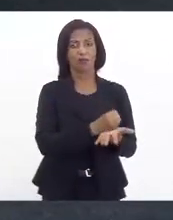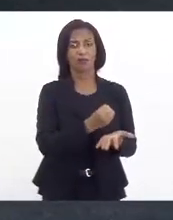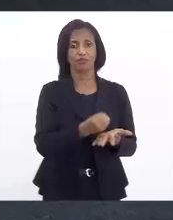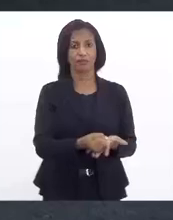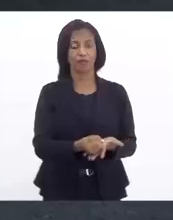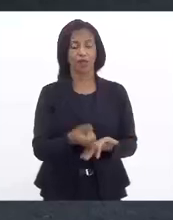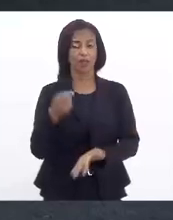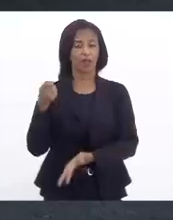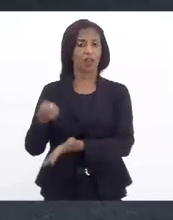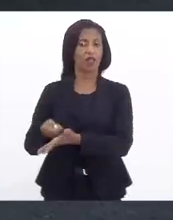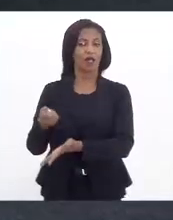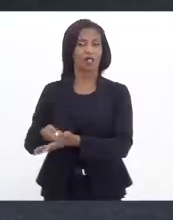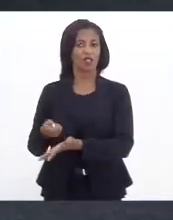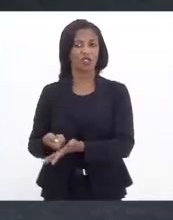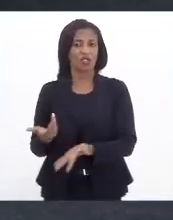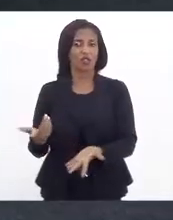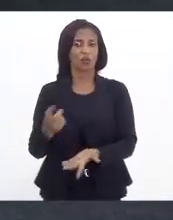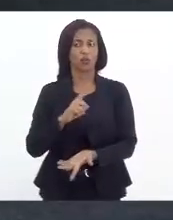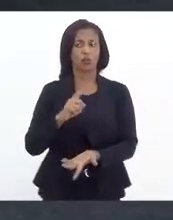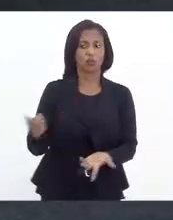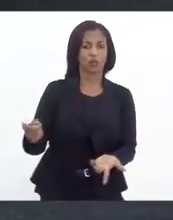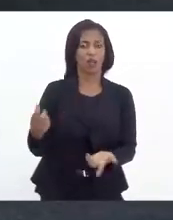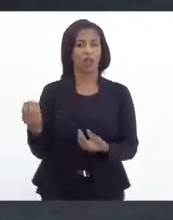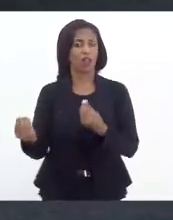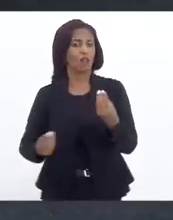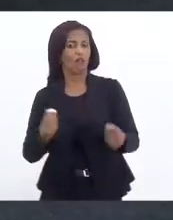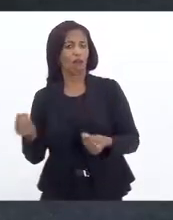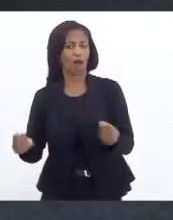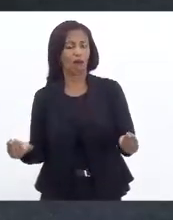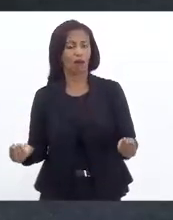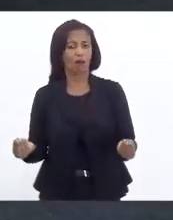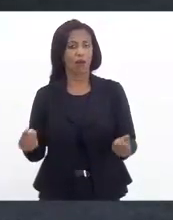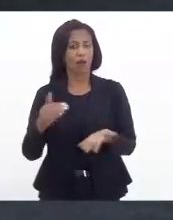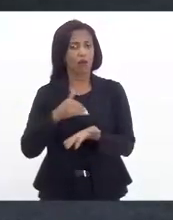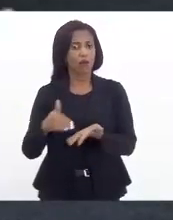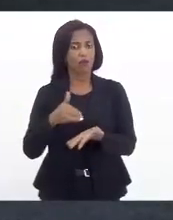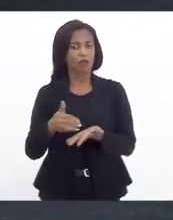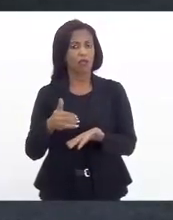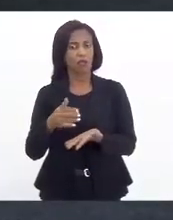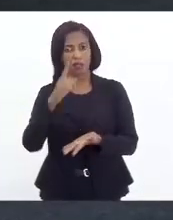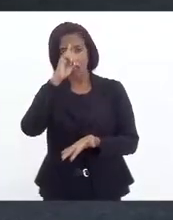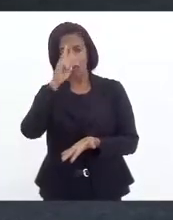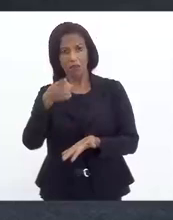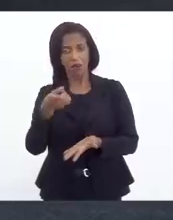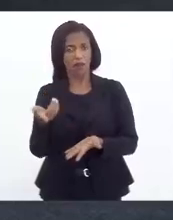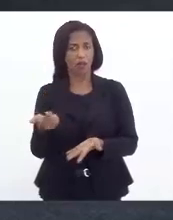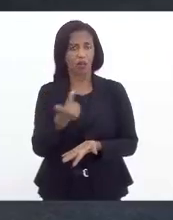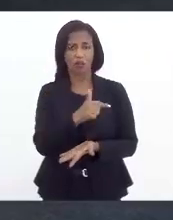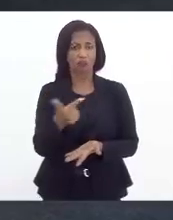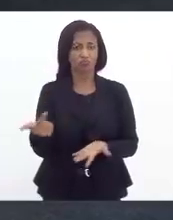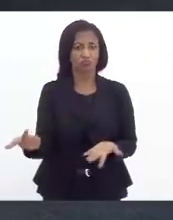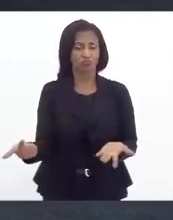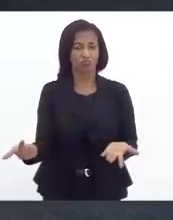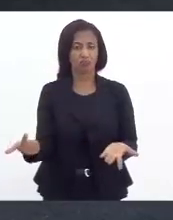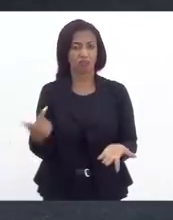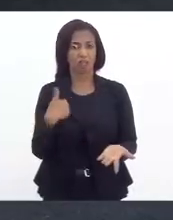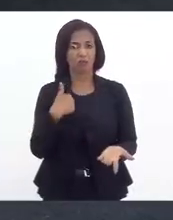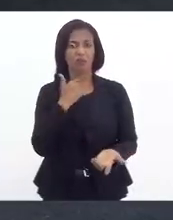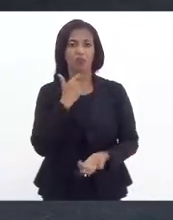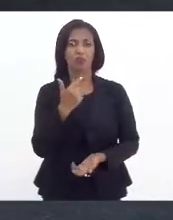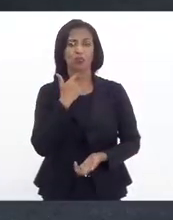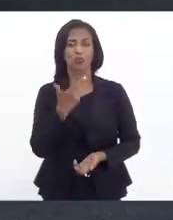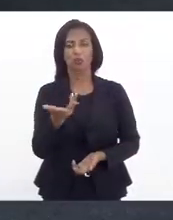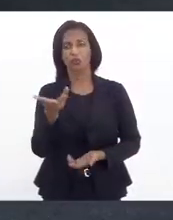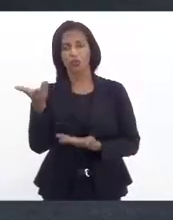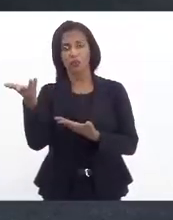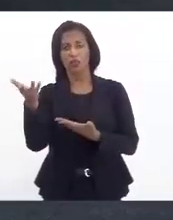está garantido, não está garantido, o secretário tem que mandar ou não tem que mandar. Essa é a minha dúvida. Eu